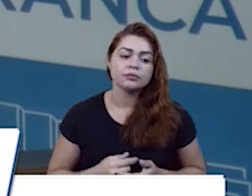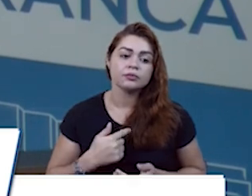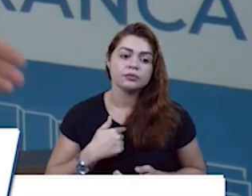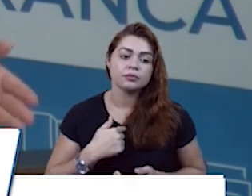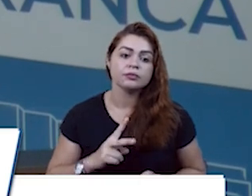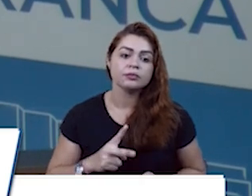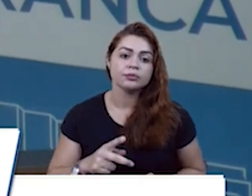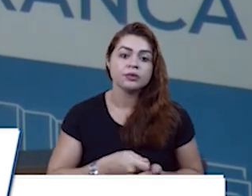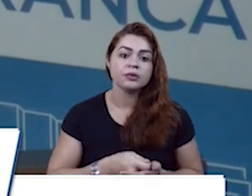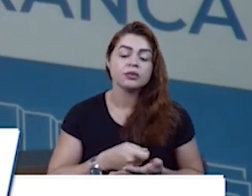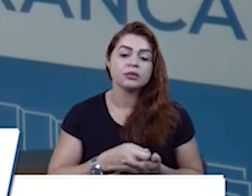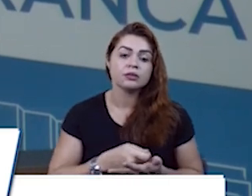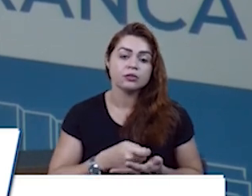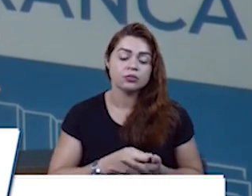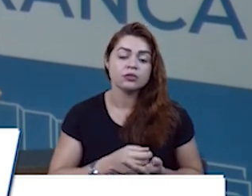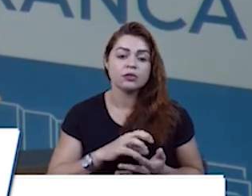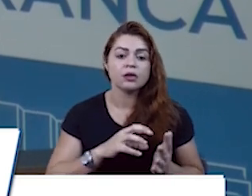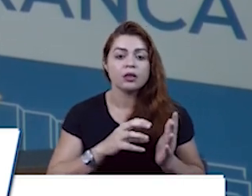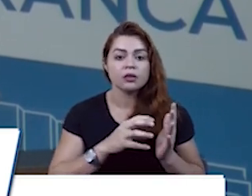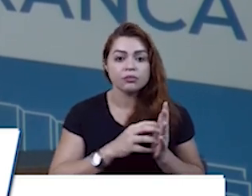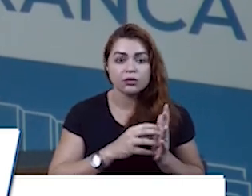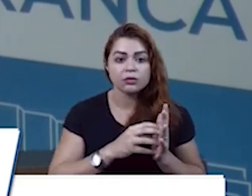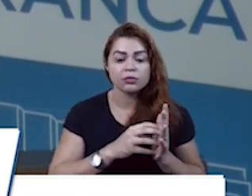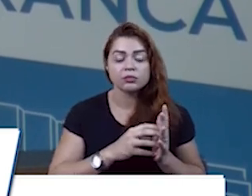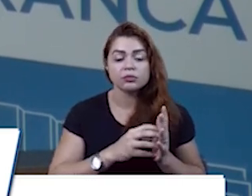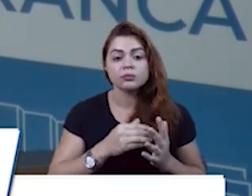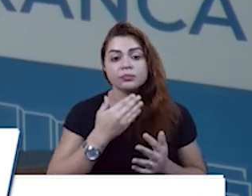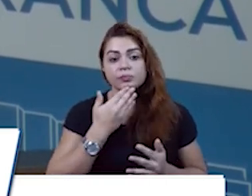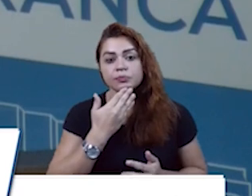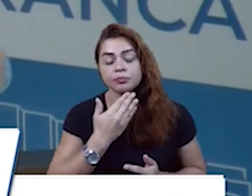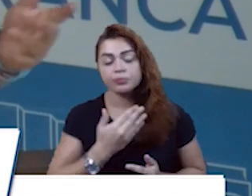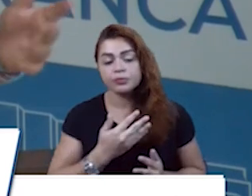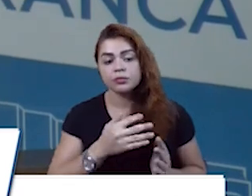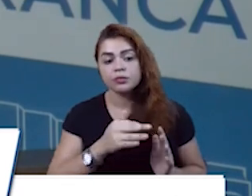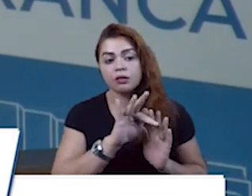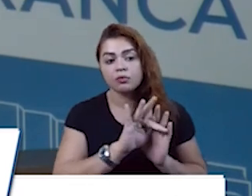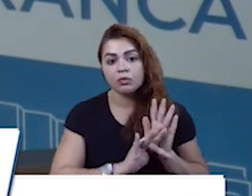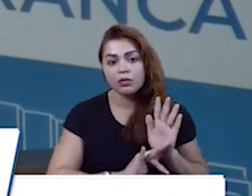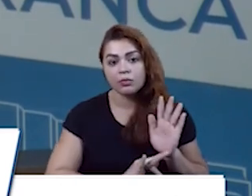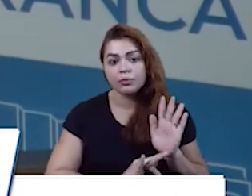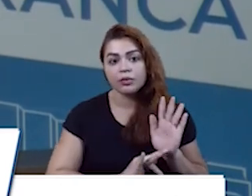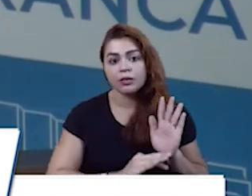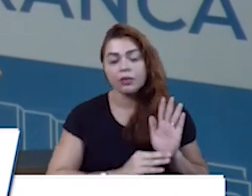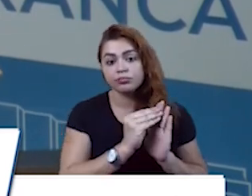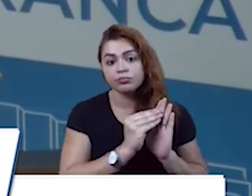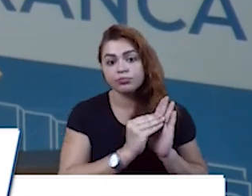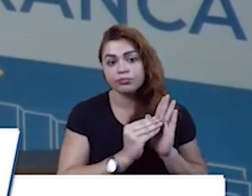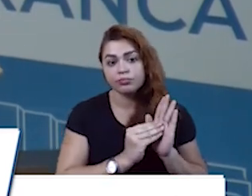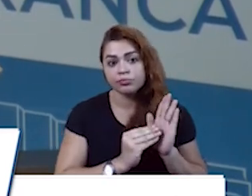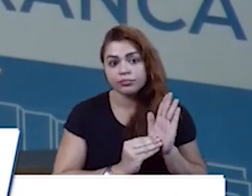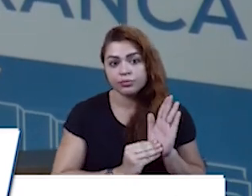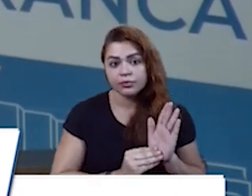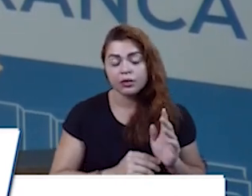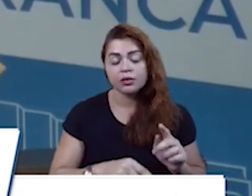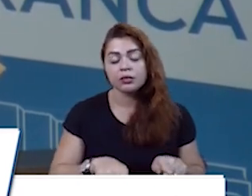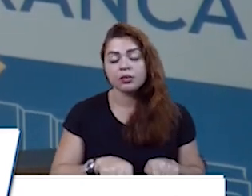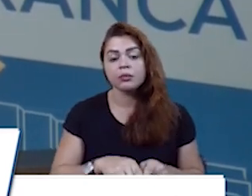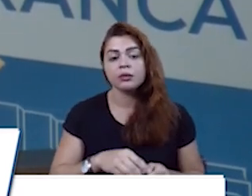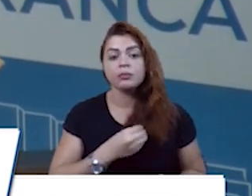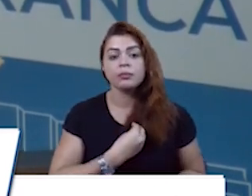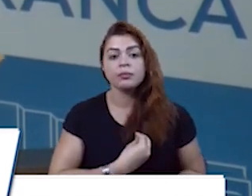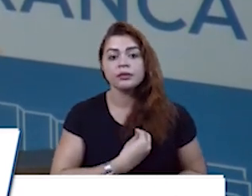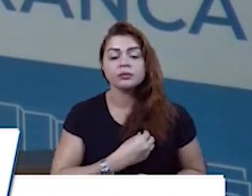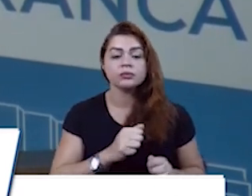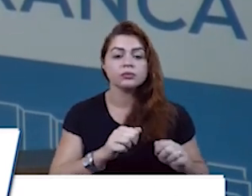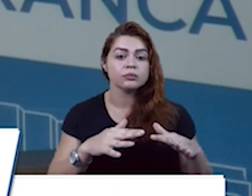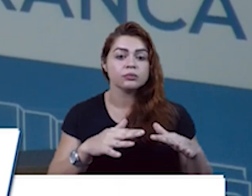cidade preencham o formulário, participem dessas audiências que estão acontecendo nessas próximas semanas. Quarta-feira é da